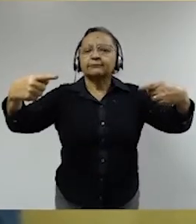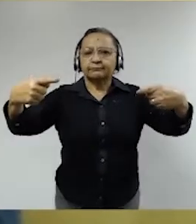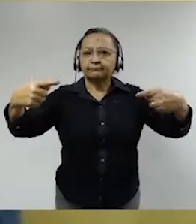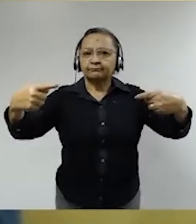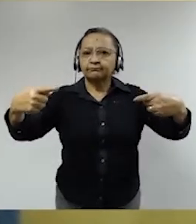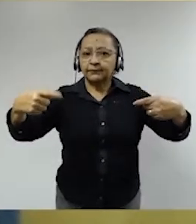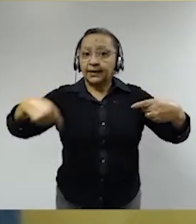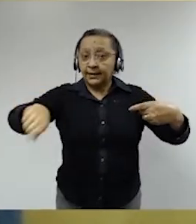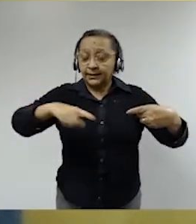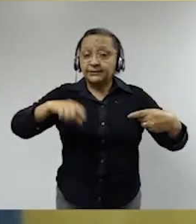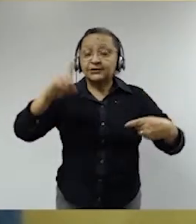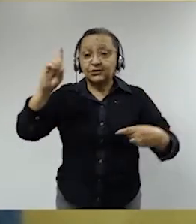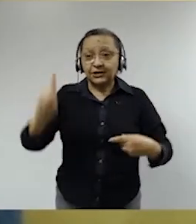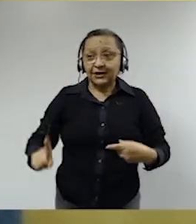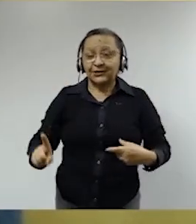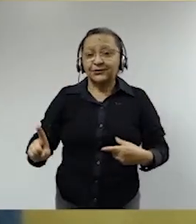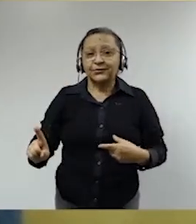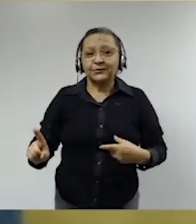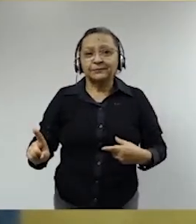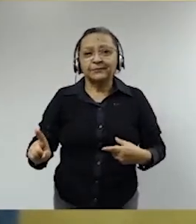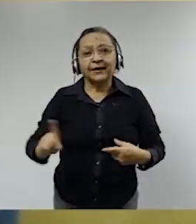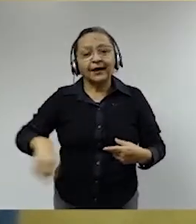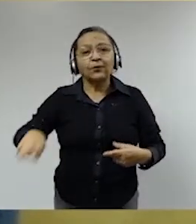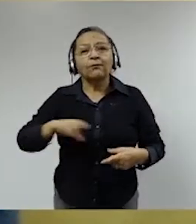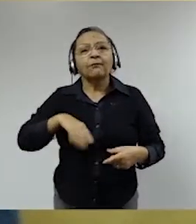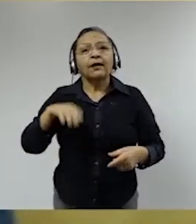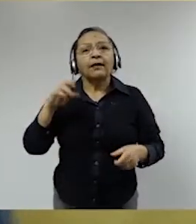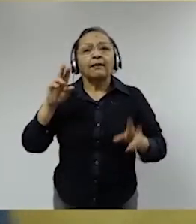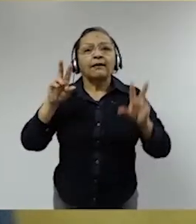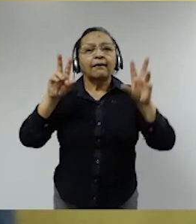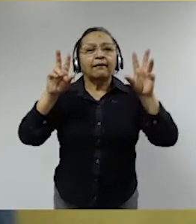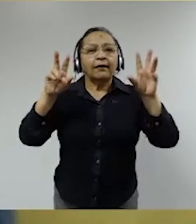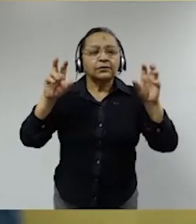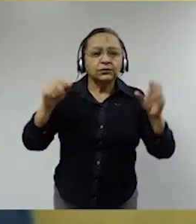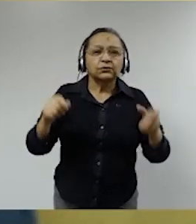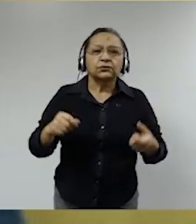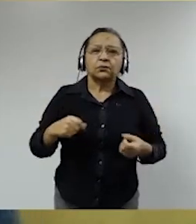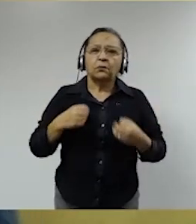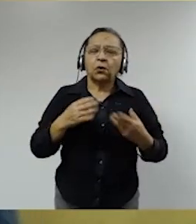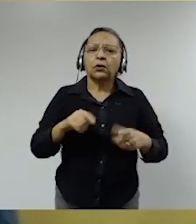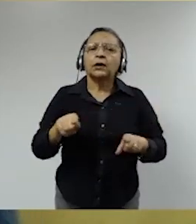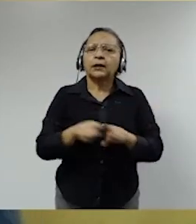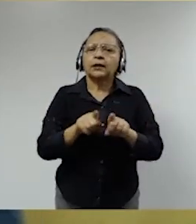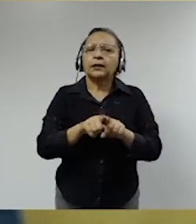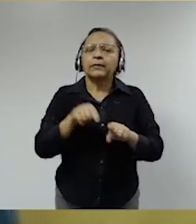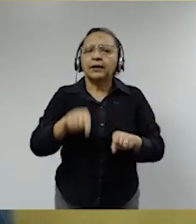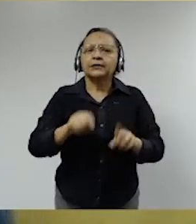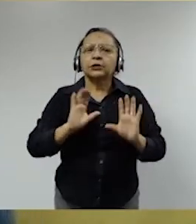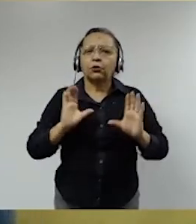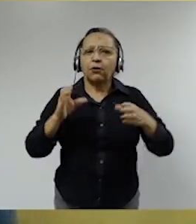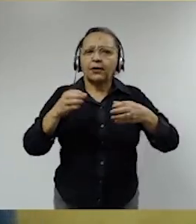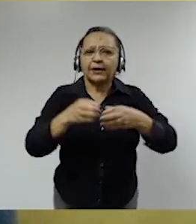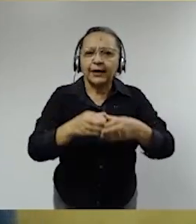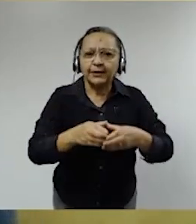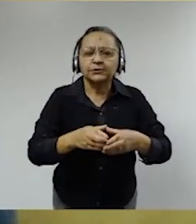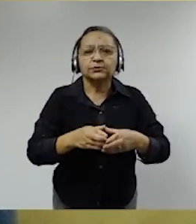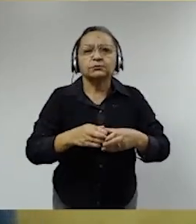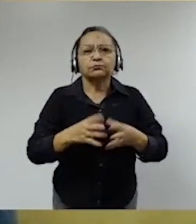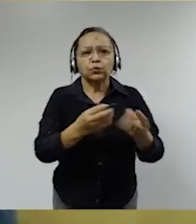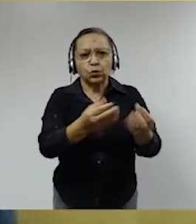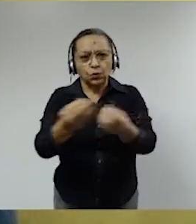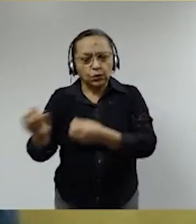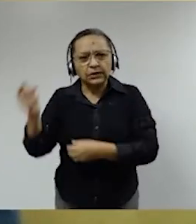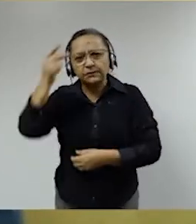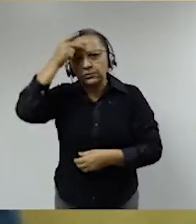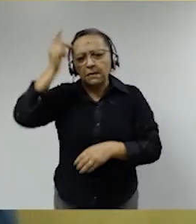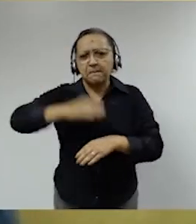tem sido uma matéria, e aí por ser, né, um congresso do público tão eclético, nós temos números aí na